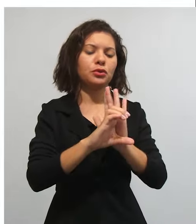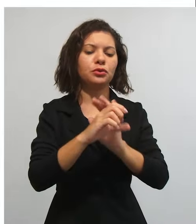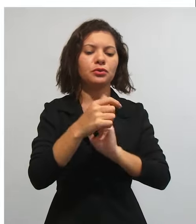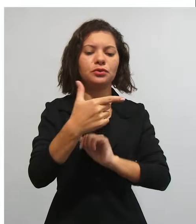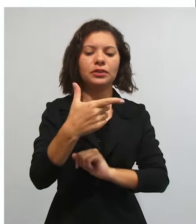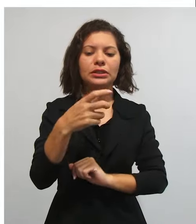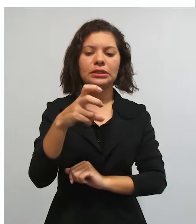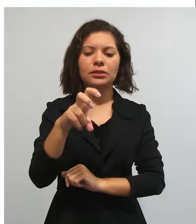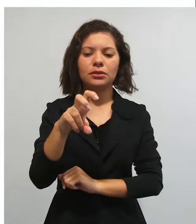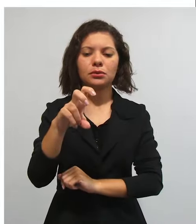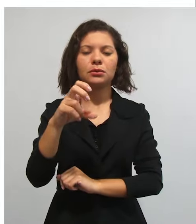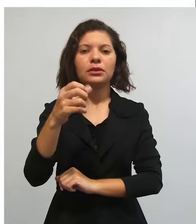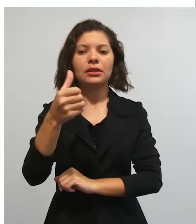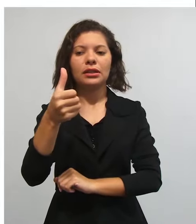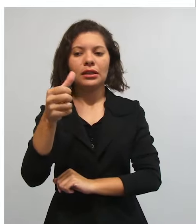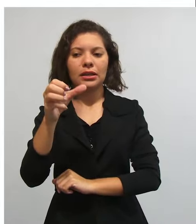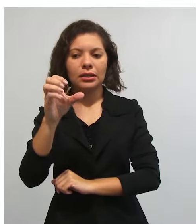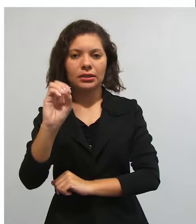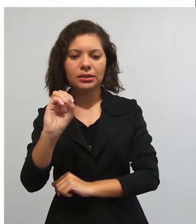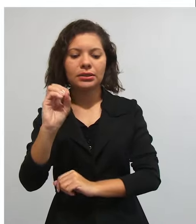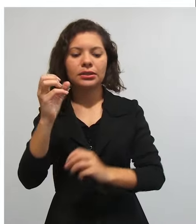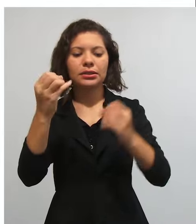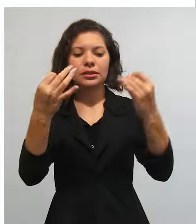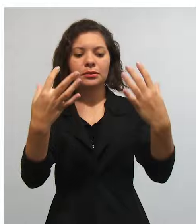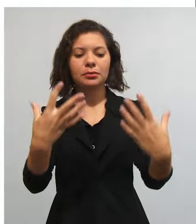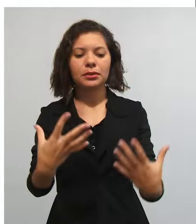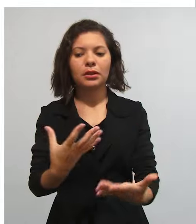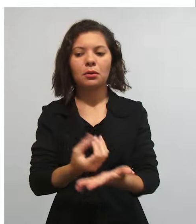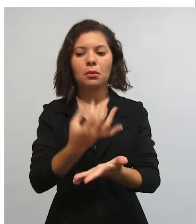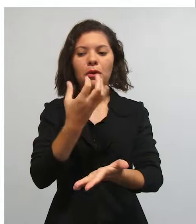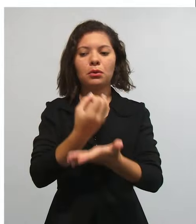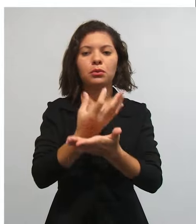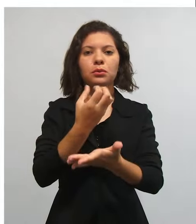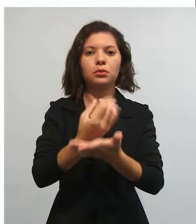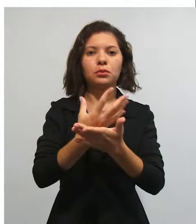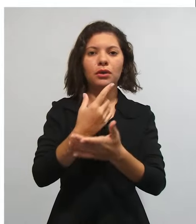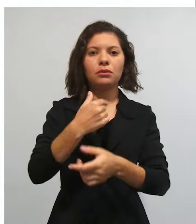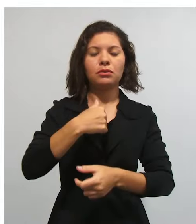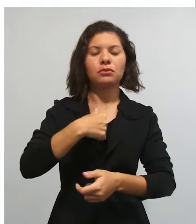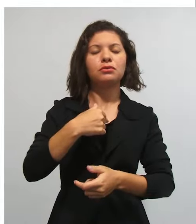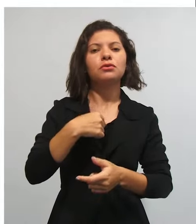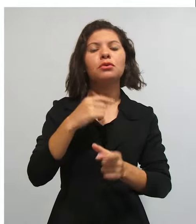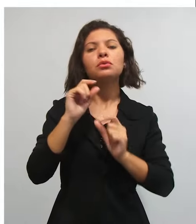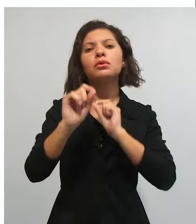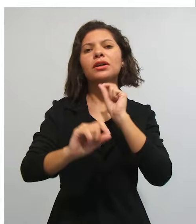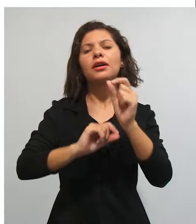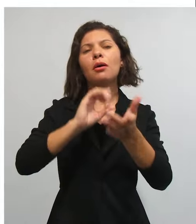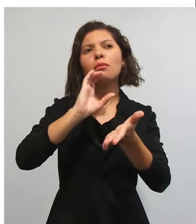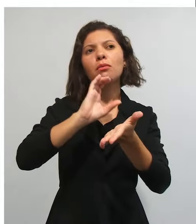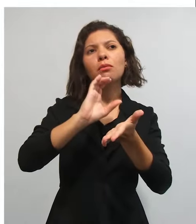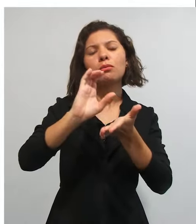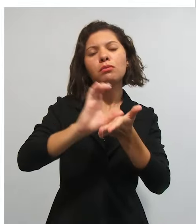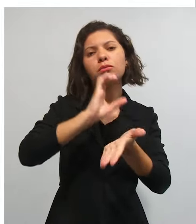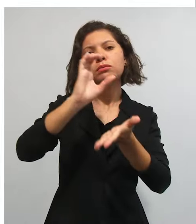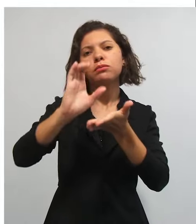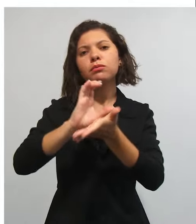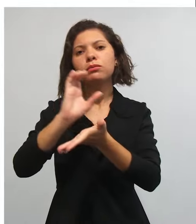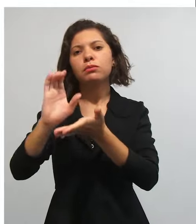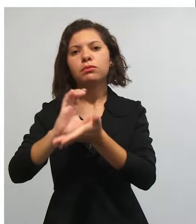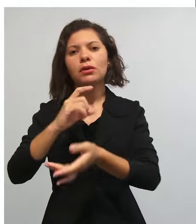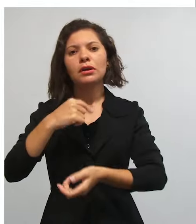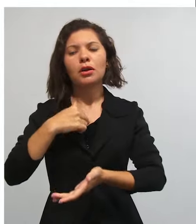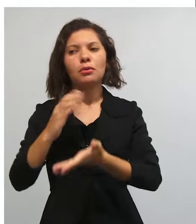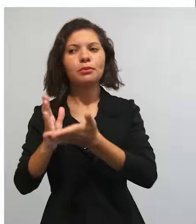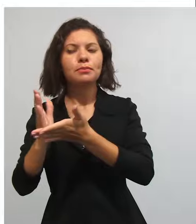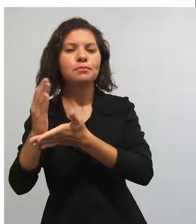2510, conforme o MCASP, eu vou lançar o quê? As receitas que eu arrecadar